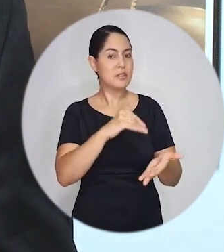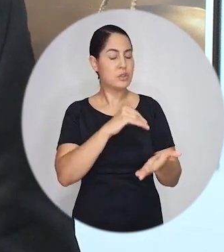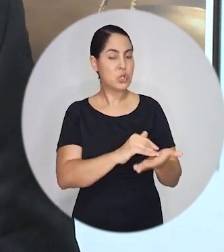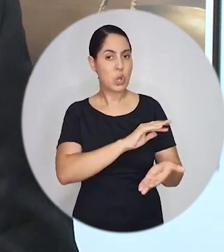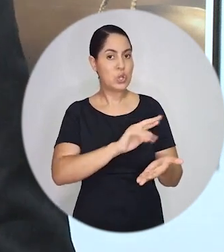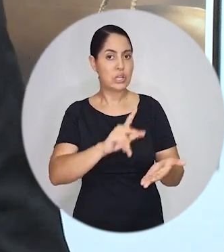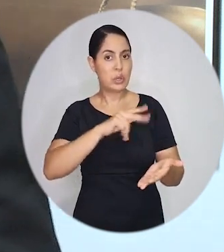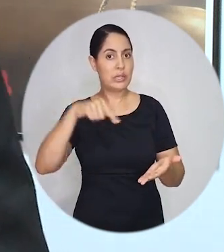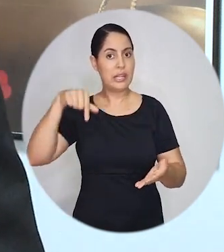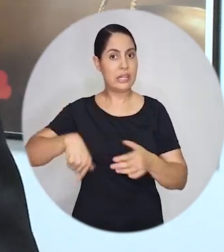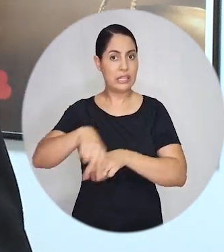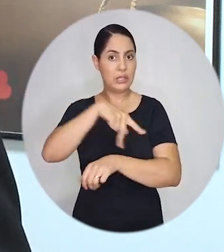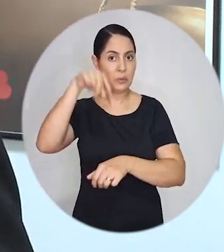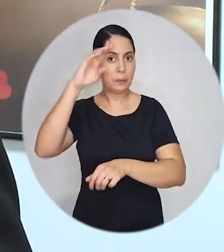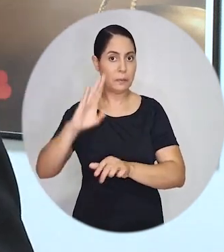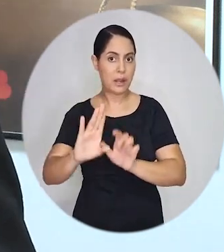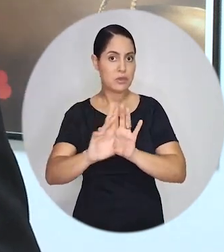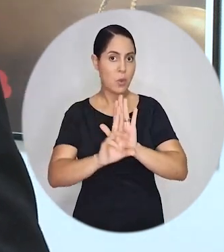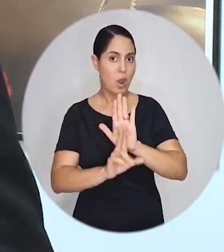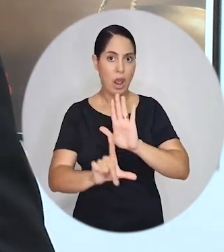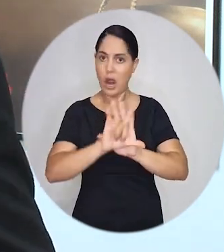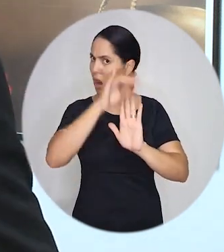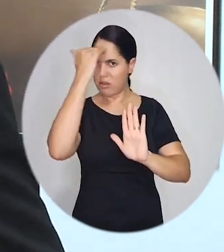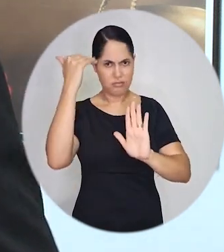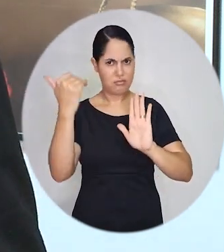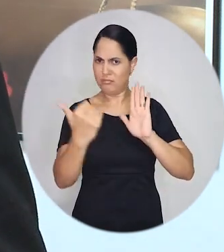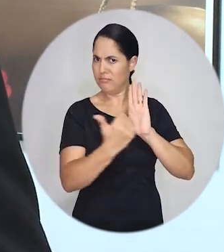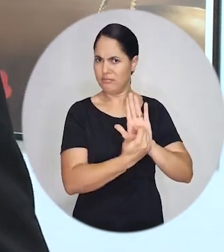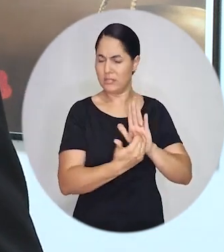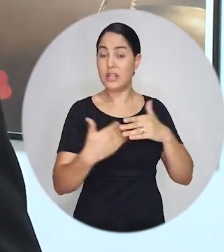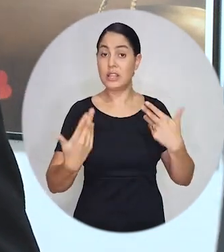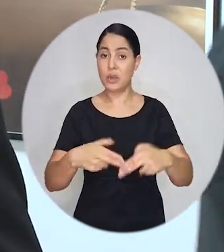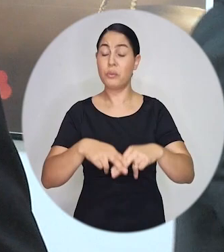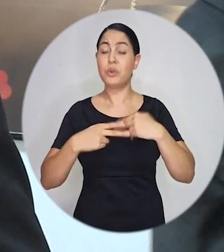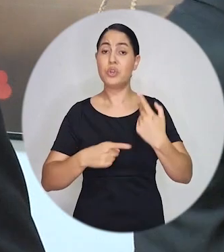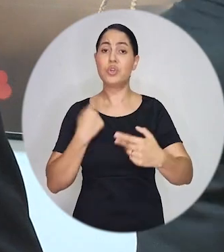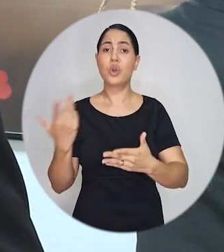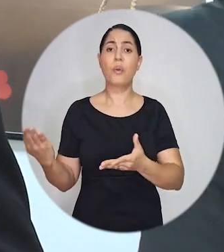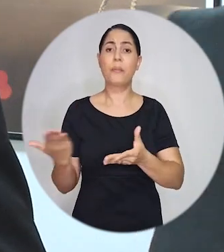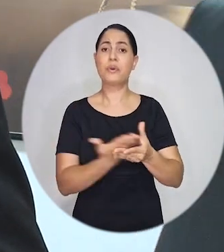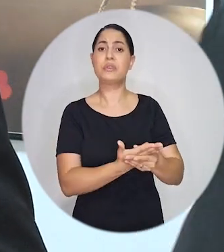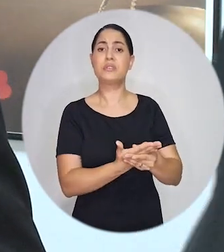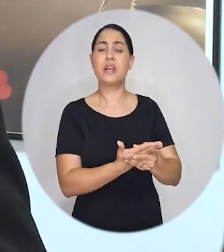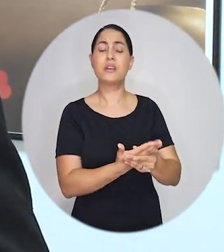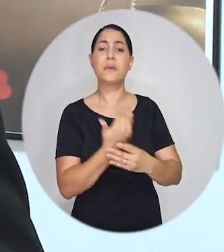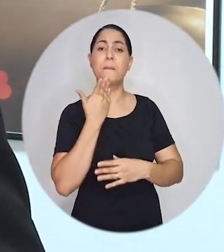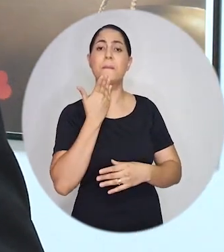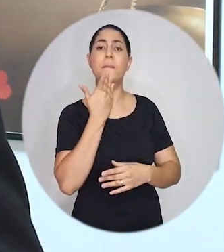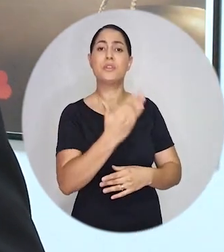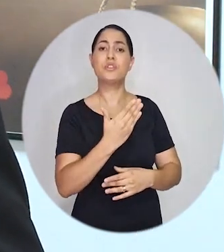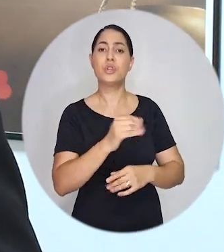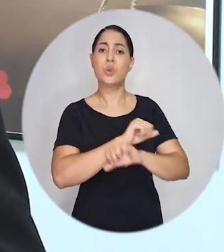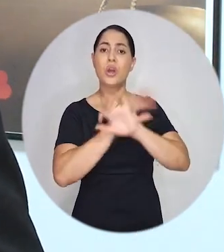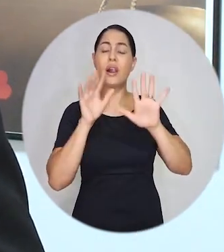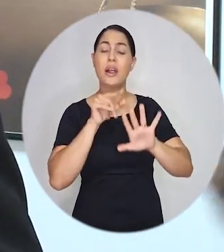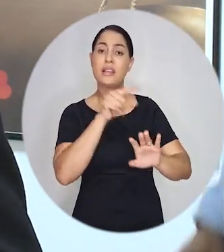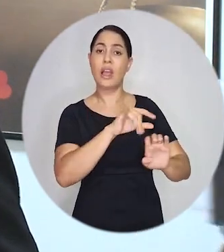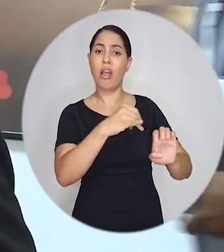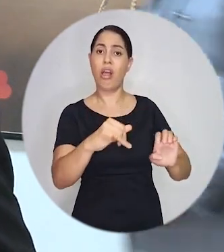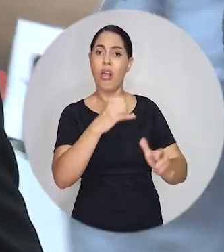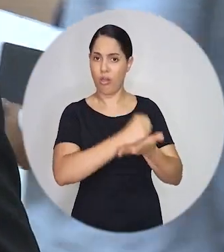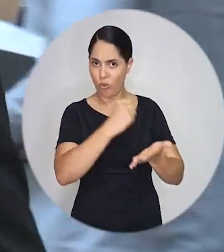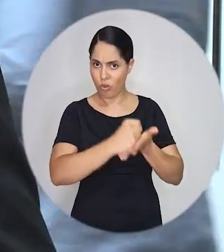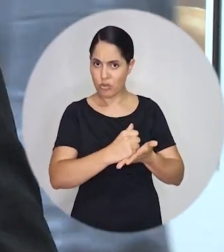que esses escritórios estivessem preenchendo os requisitos legais para atuação no Brasil. moveu então uma ação civil pública onde ficou determinado